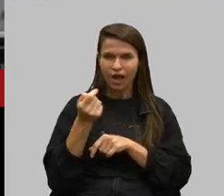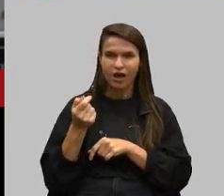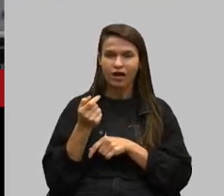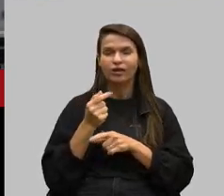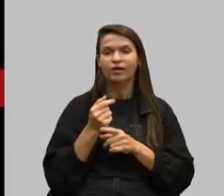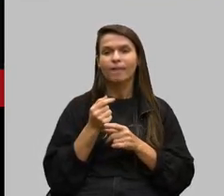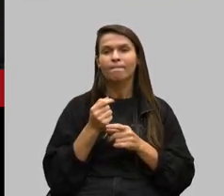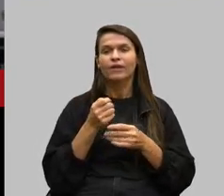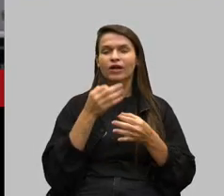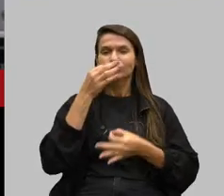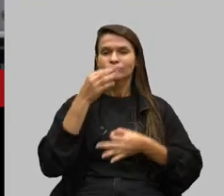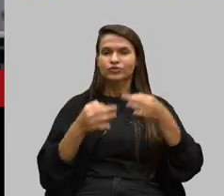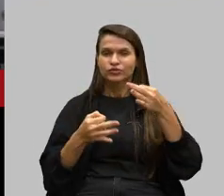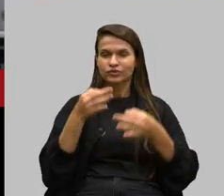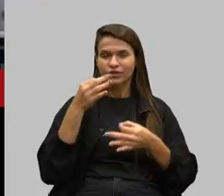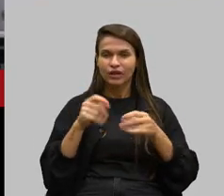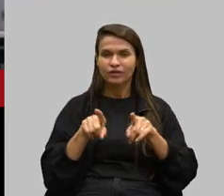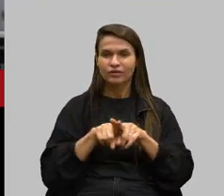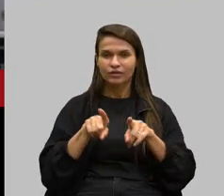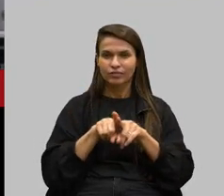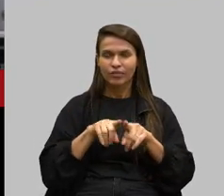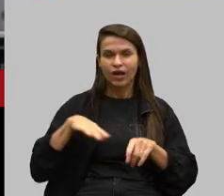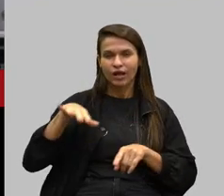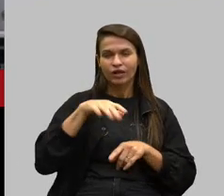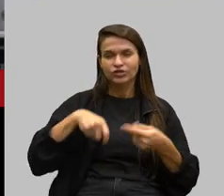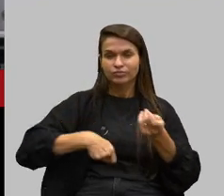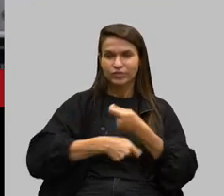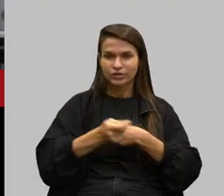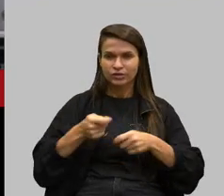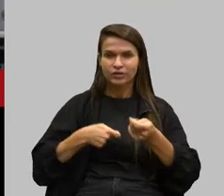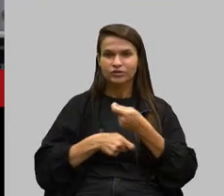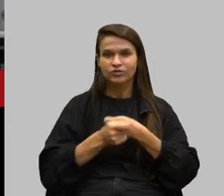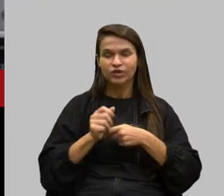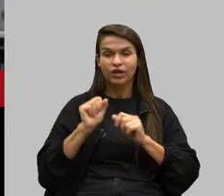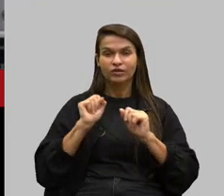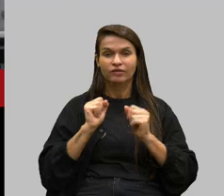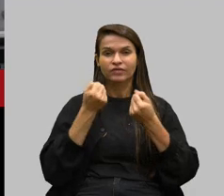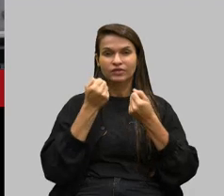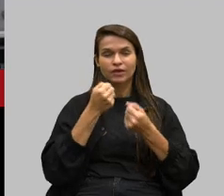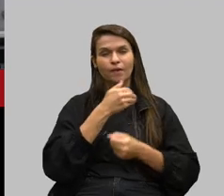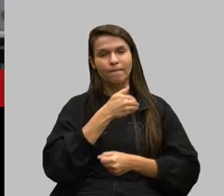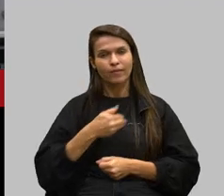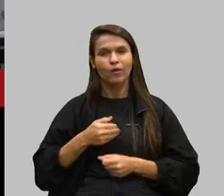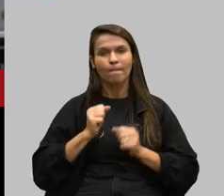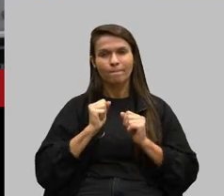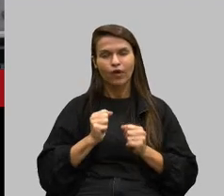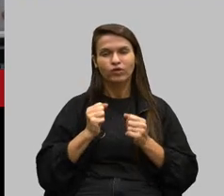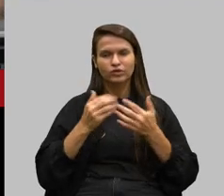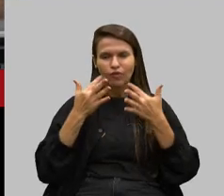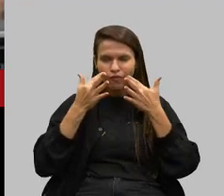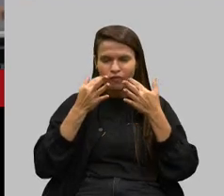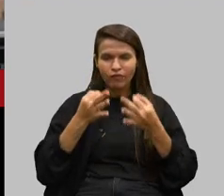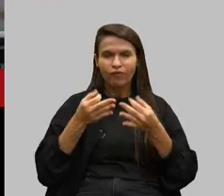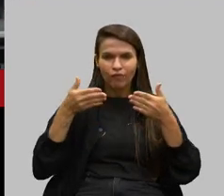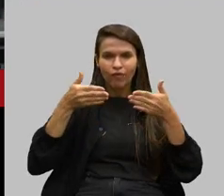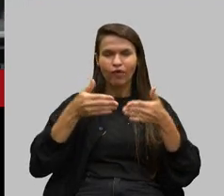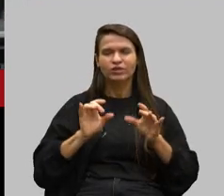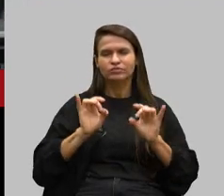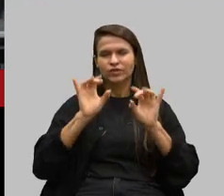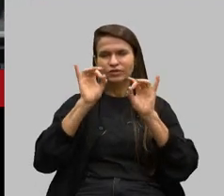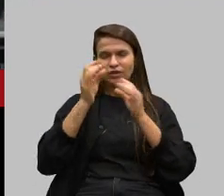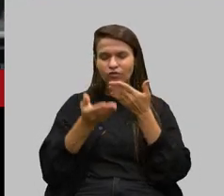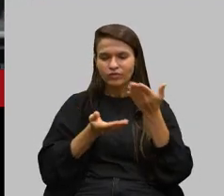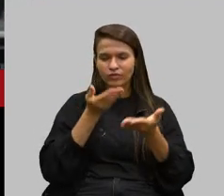judicializar ou também na Esfera administrativa que a Defensoria Pública possa dar uma atenção especial e tratar os